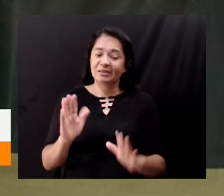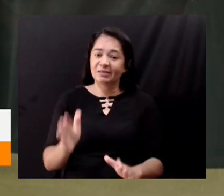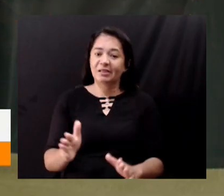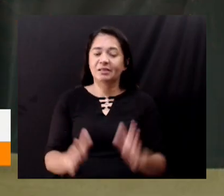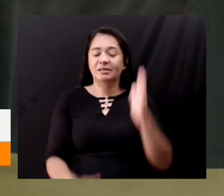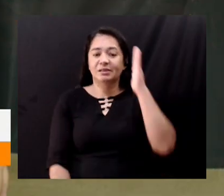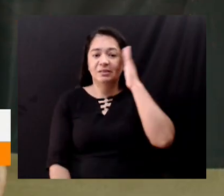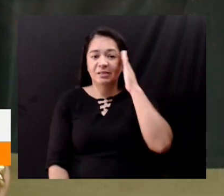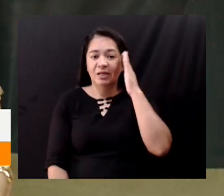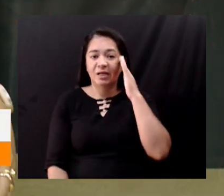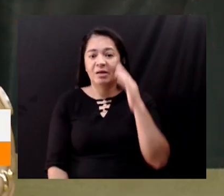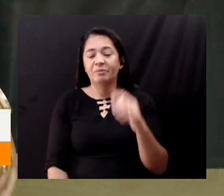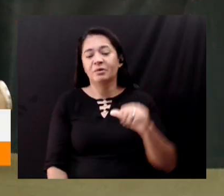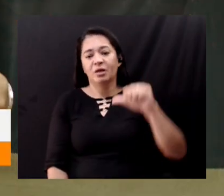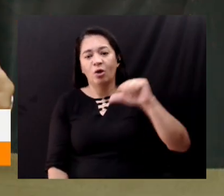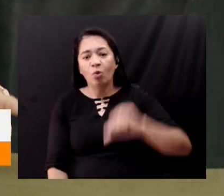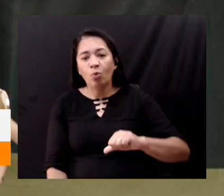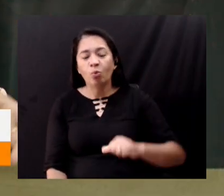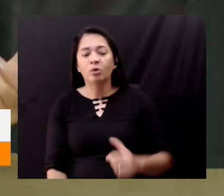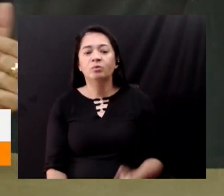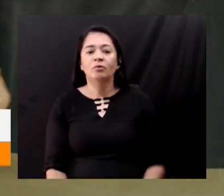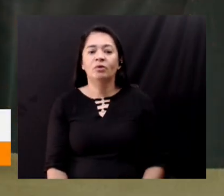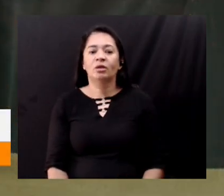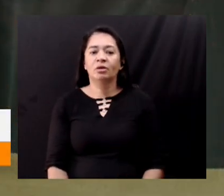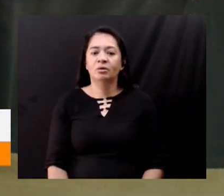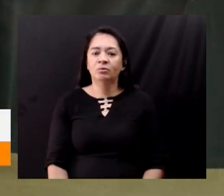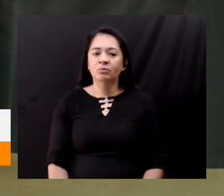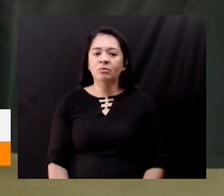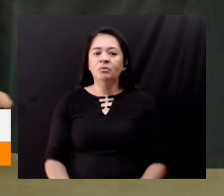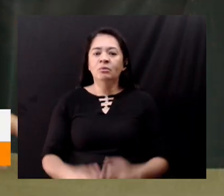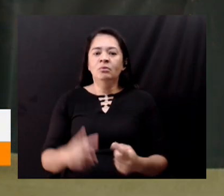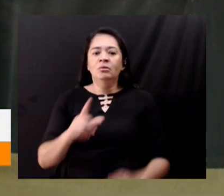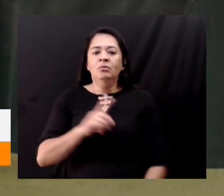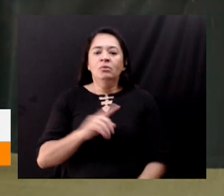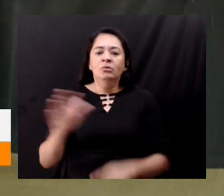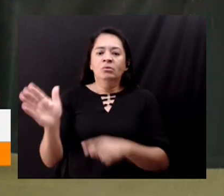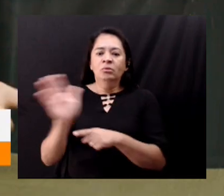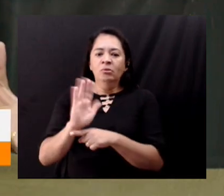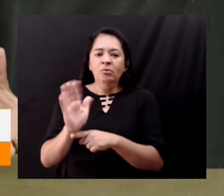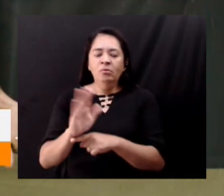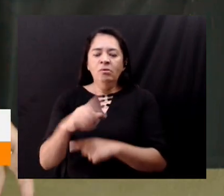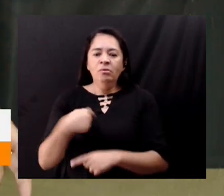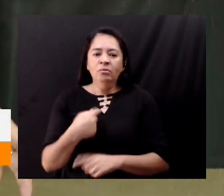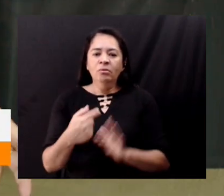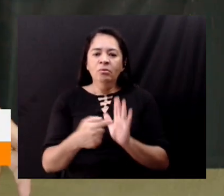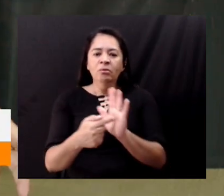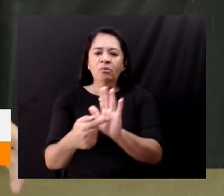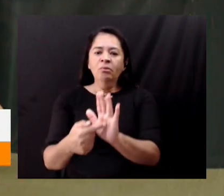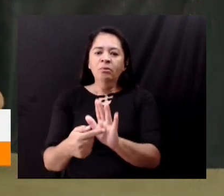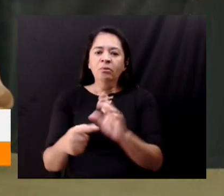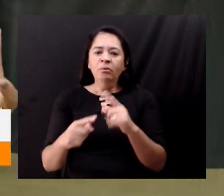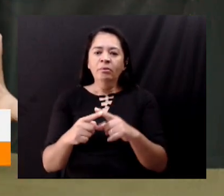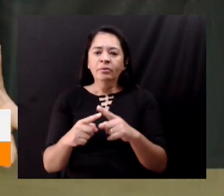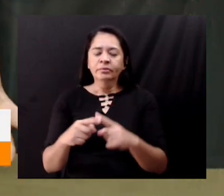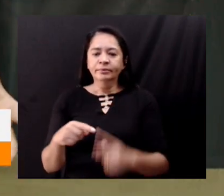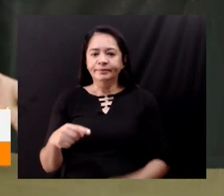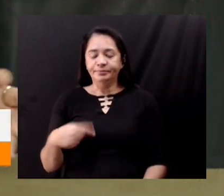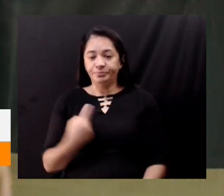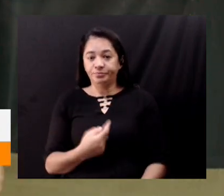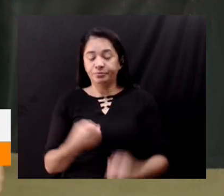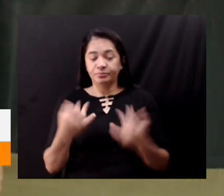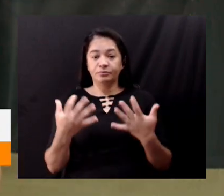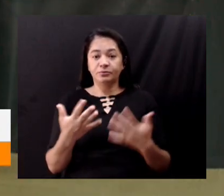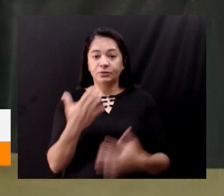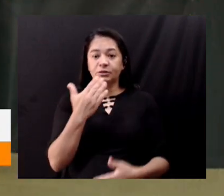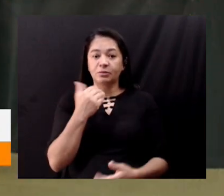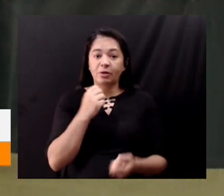faz bem. E aí tem um vídeo que a gente vai exibir, porque a gente está falando de alimentos que viciam, se viciam ou não. Aí